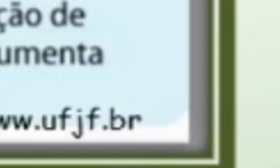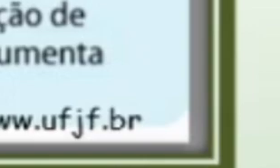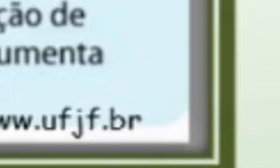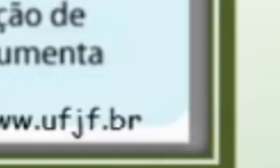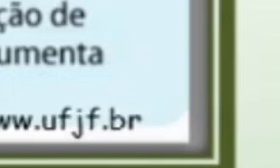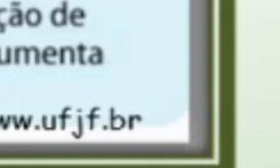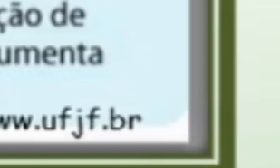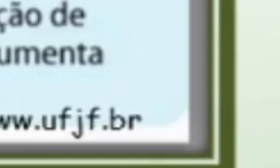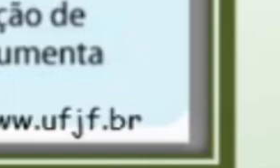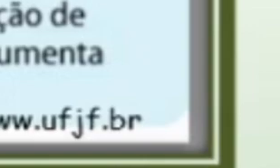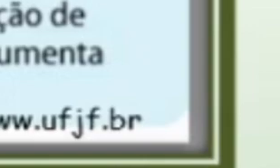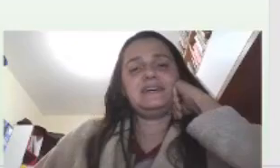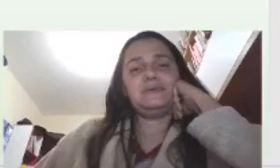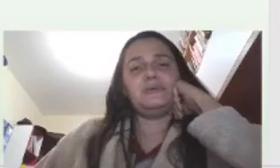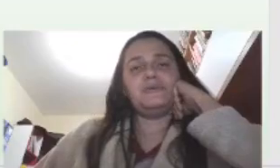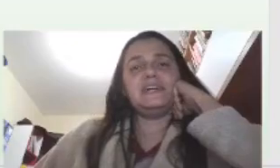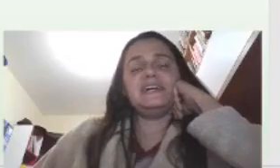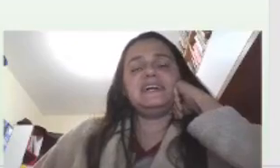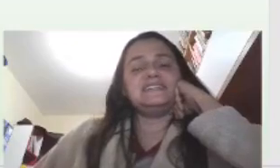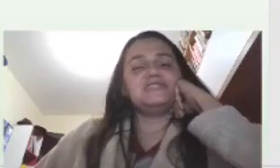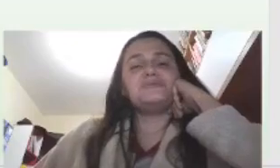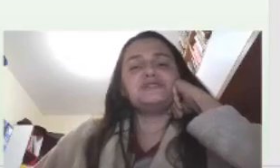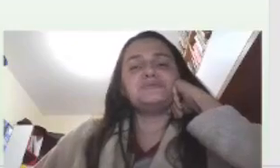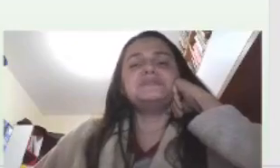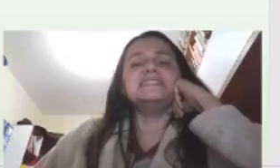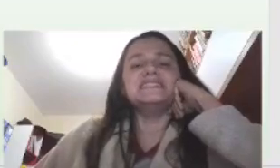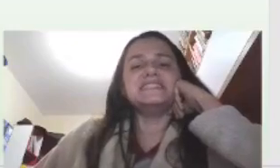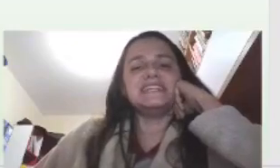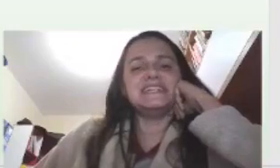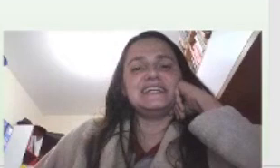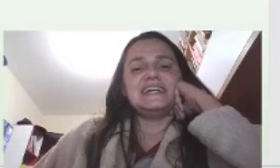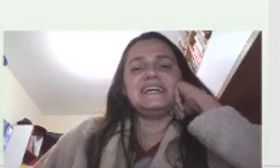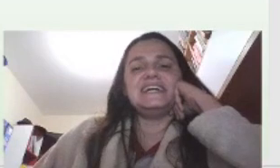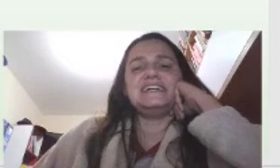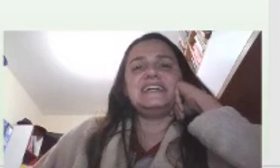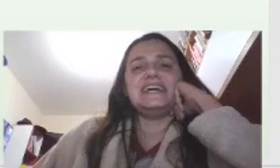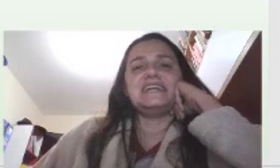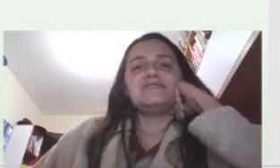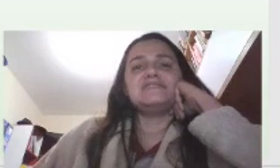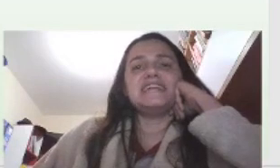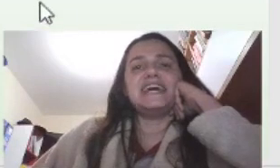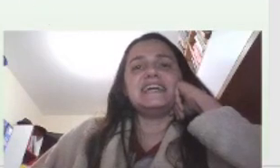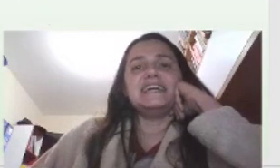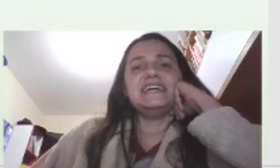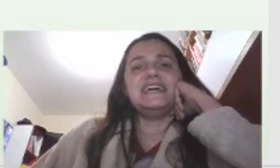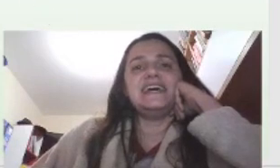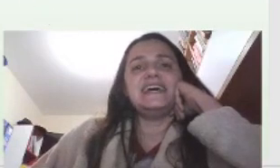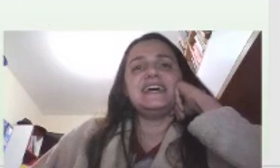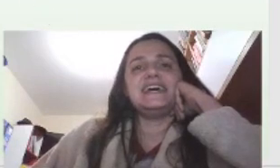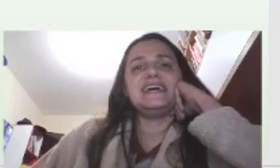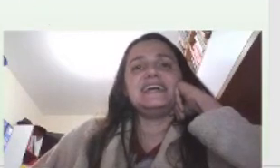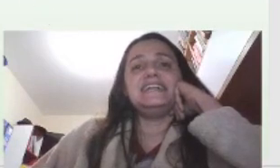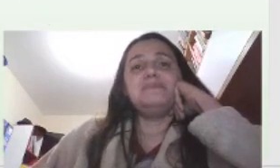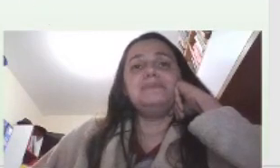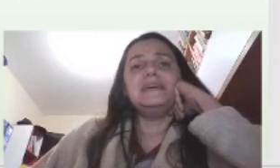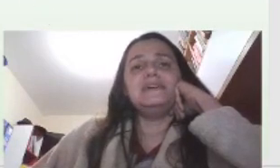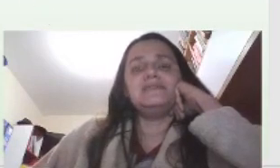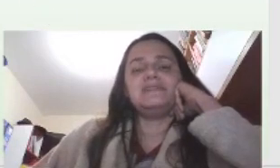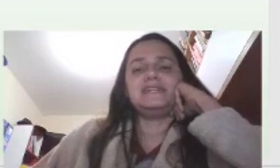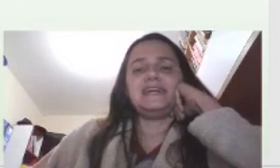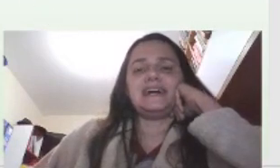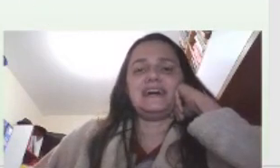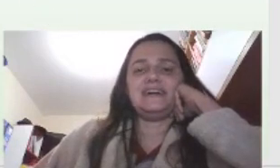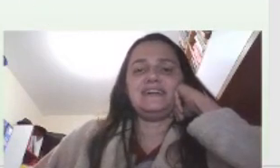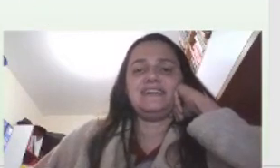da urina estarão mais diluídas. Bom, existe uma substância que ela consegue inibir